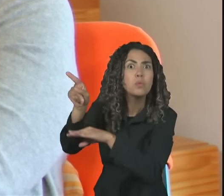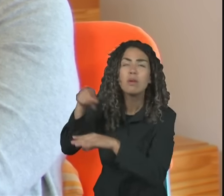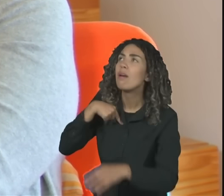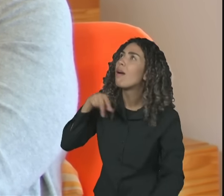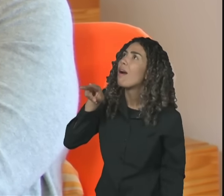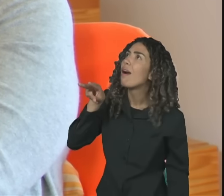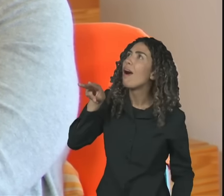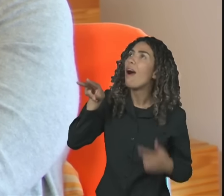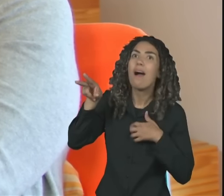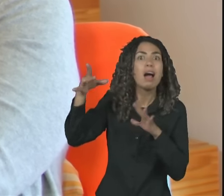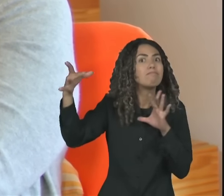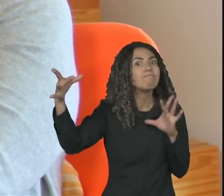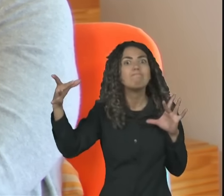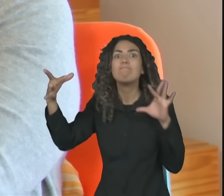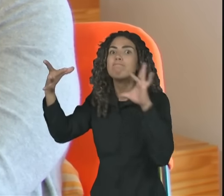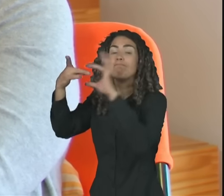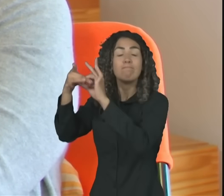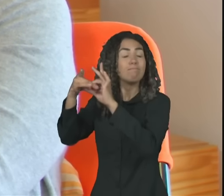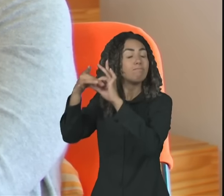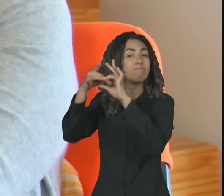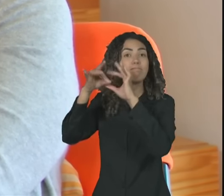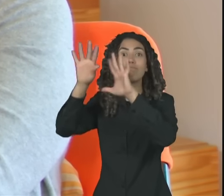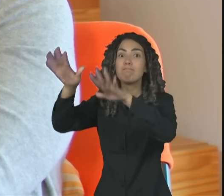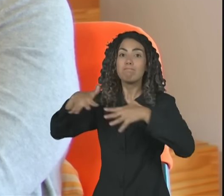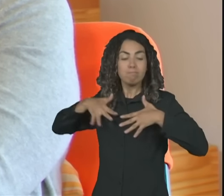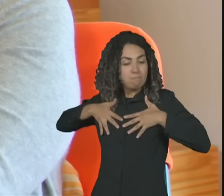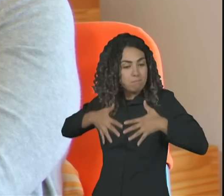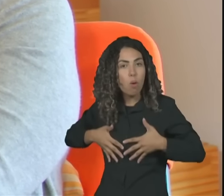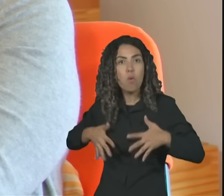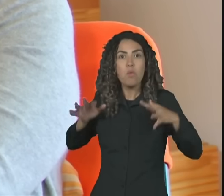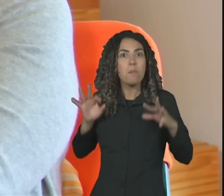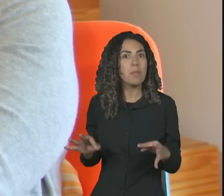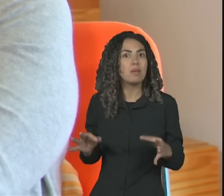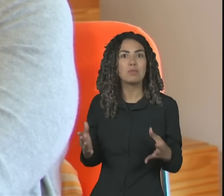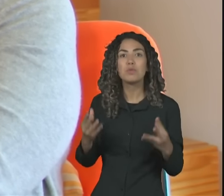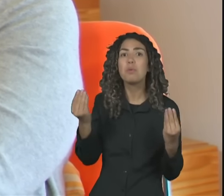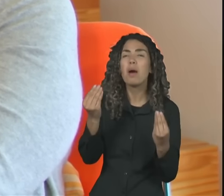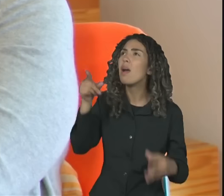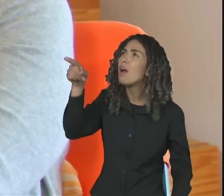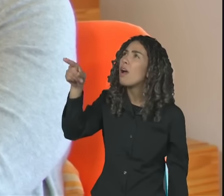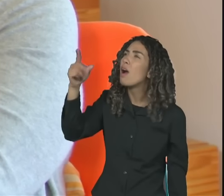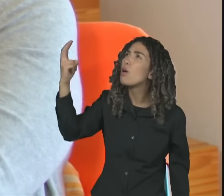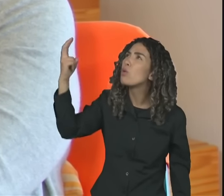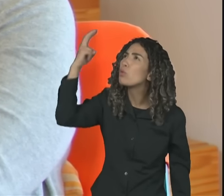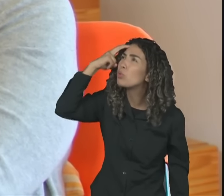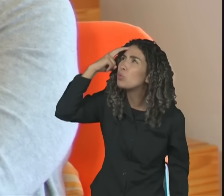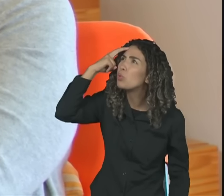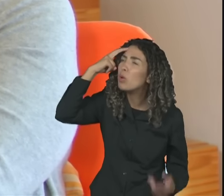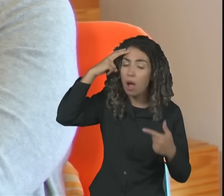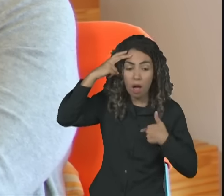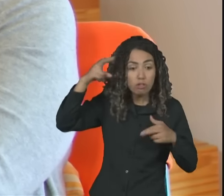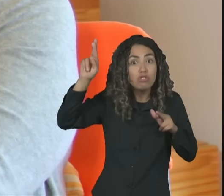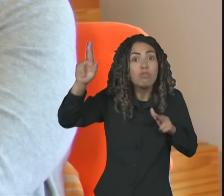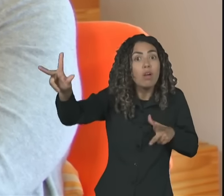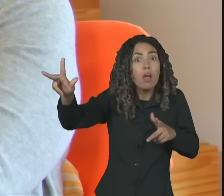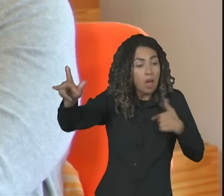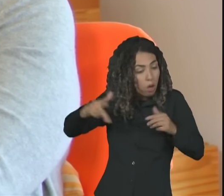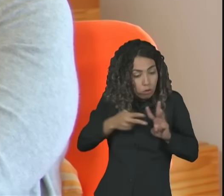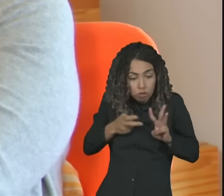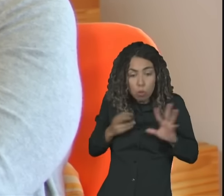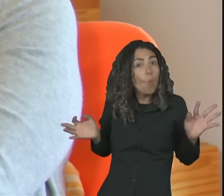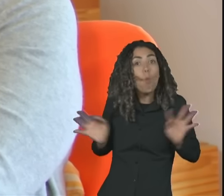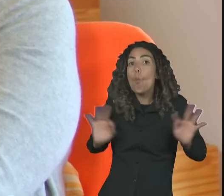viva, né? Ou seja, ela olha uma criança numa cultura que é completamente diferente da cultura dela,